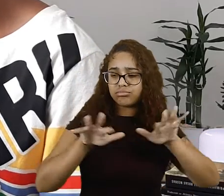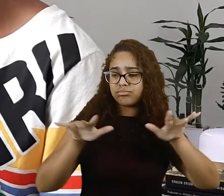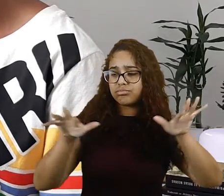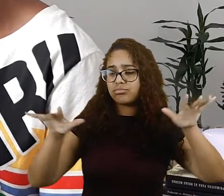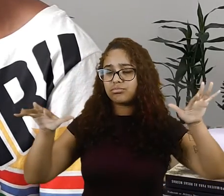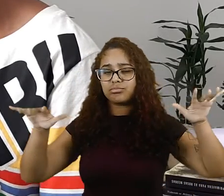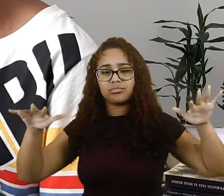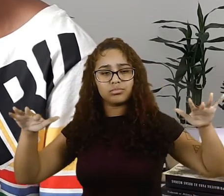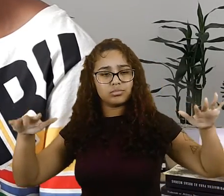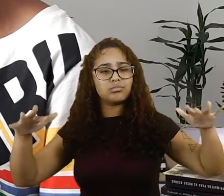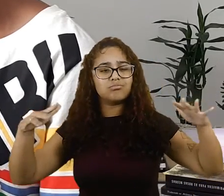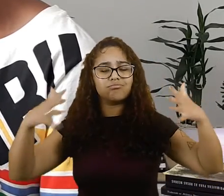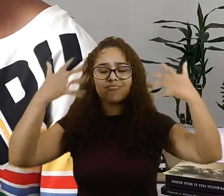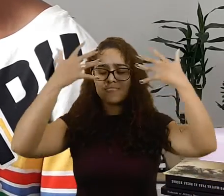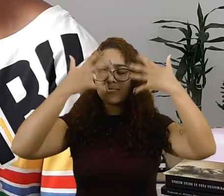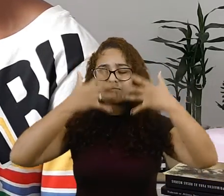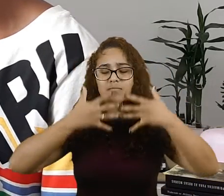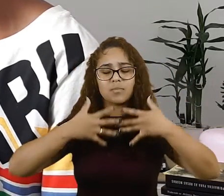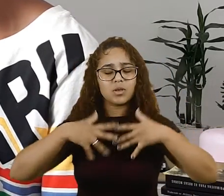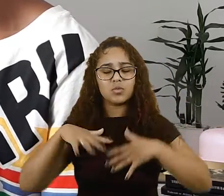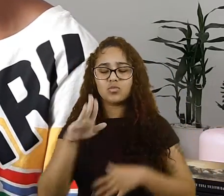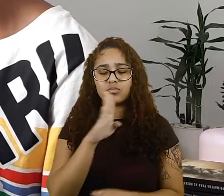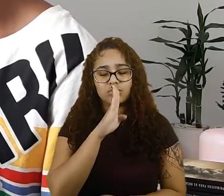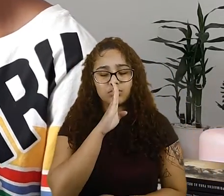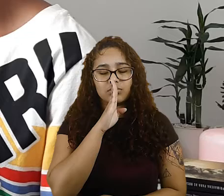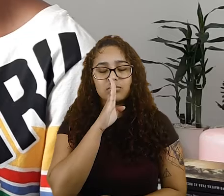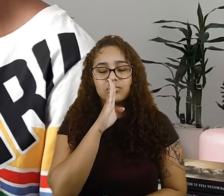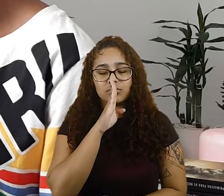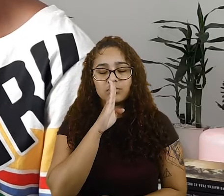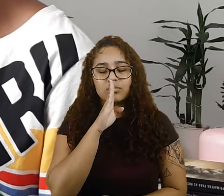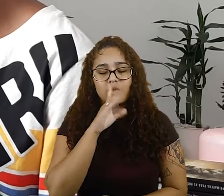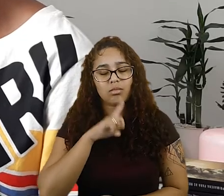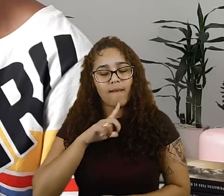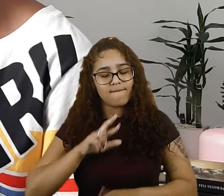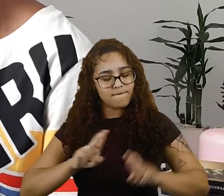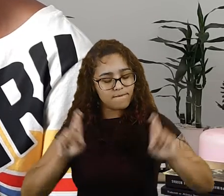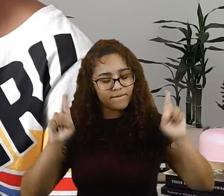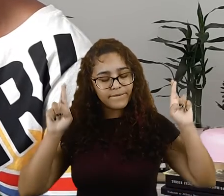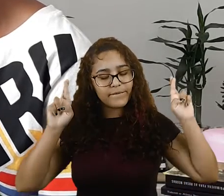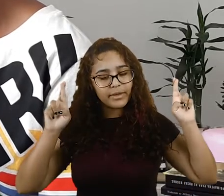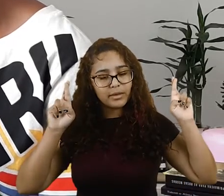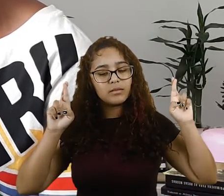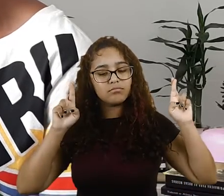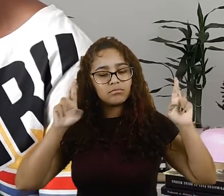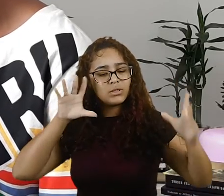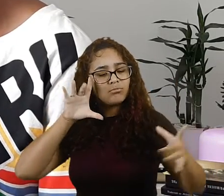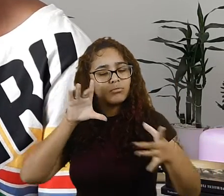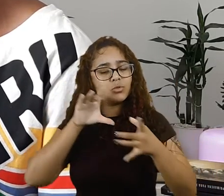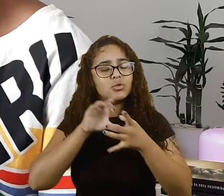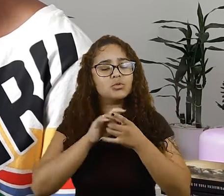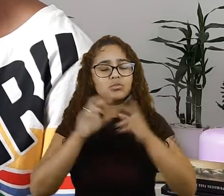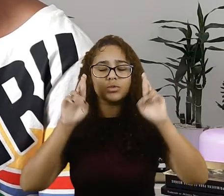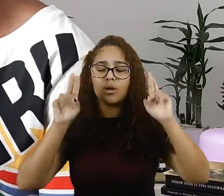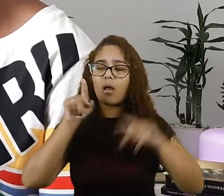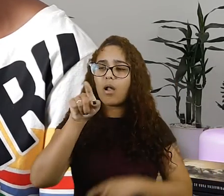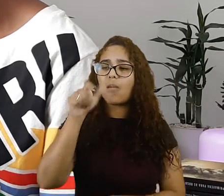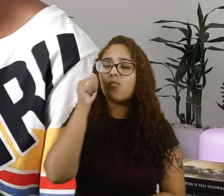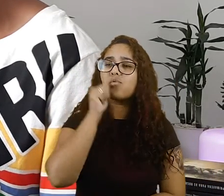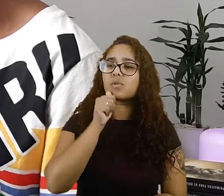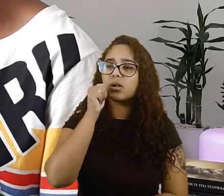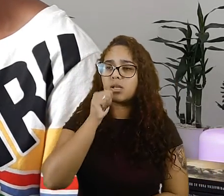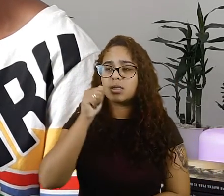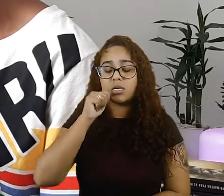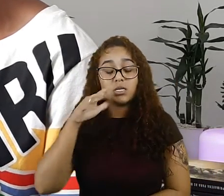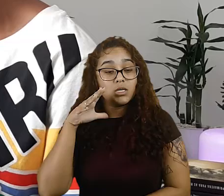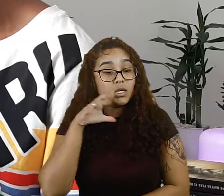apenas imensidão em meio a tanta desilusão. Entre um silêncio e outro, clama a fé, e assim se constitui